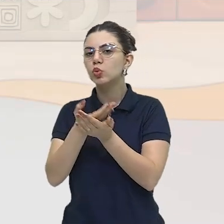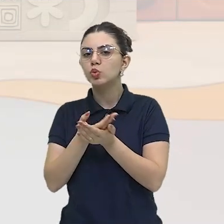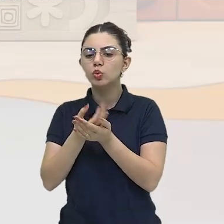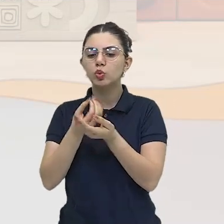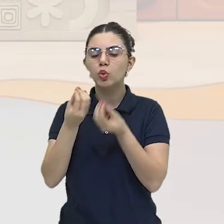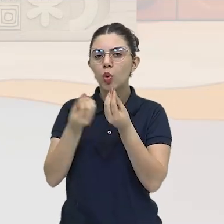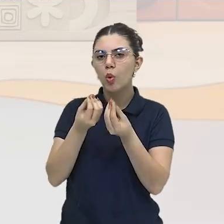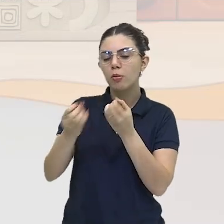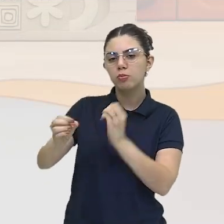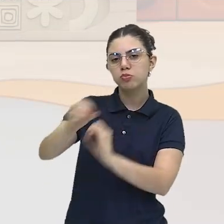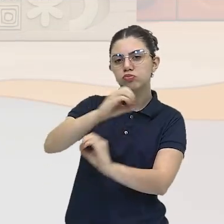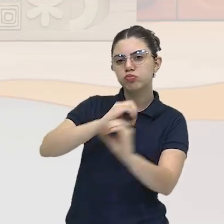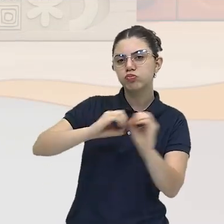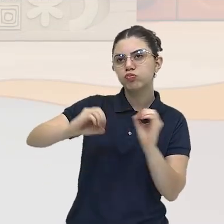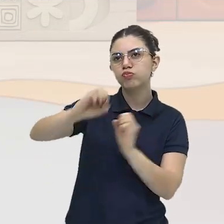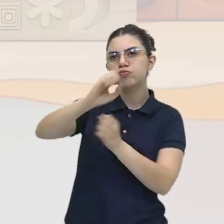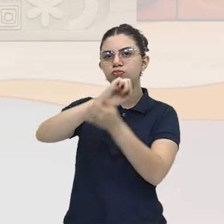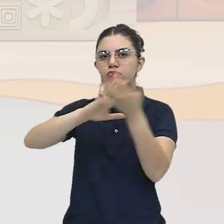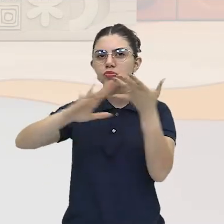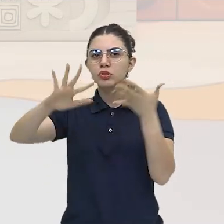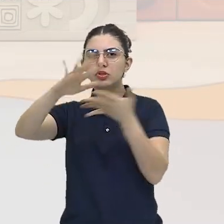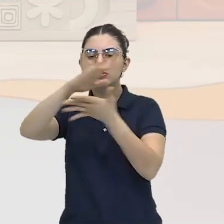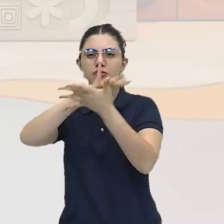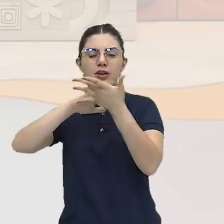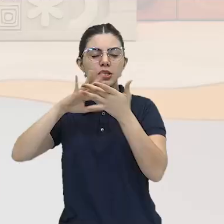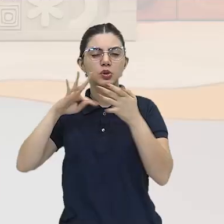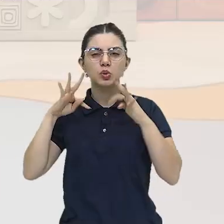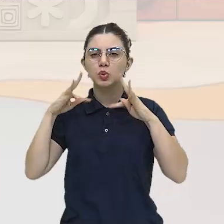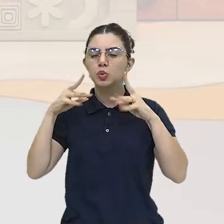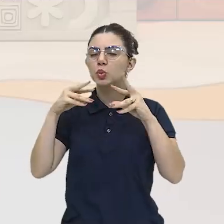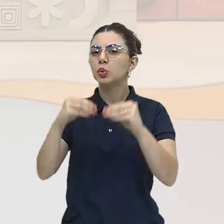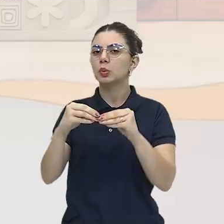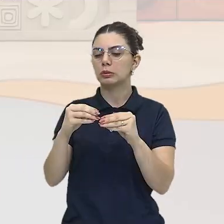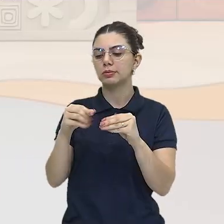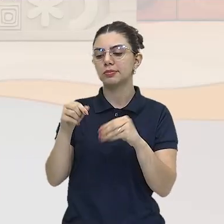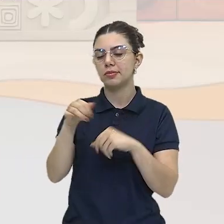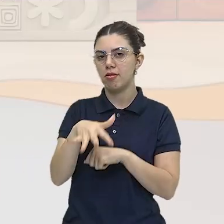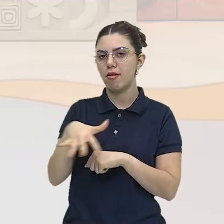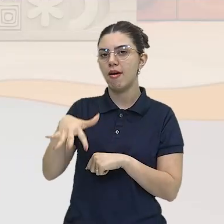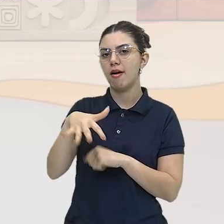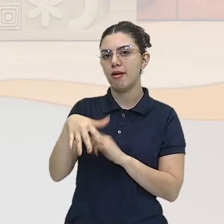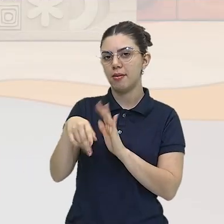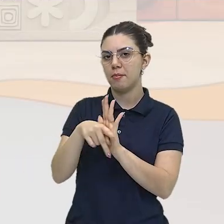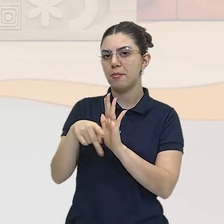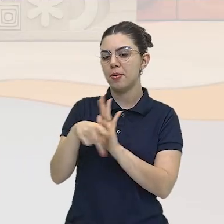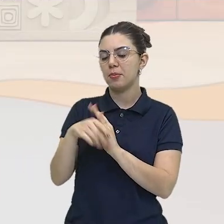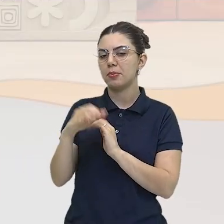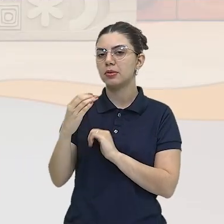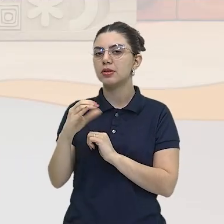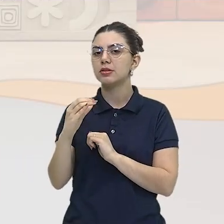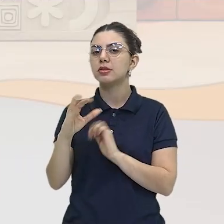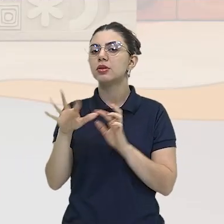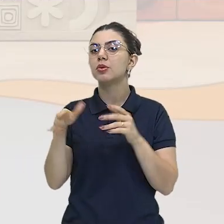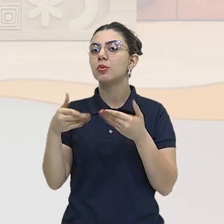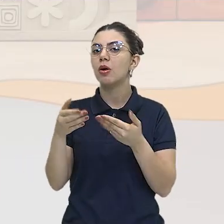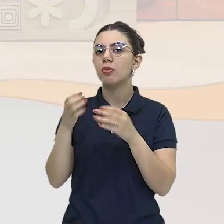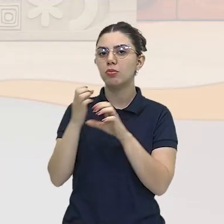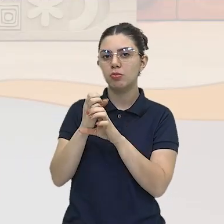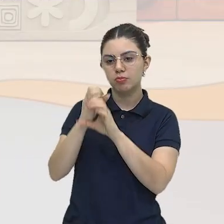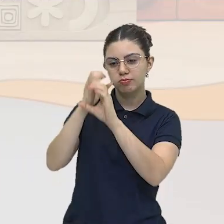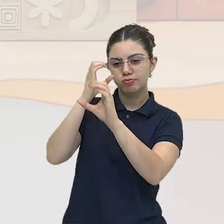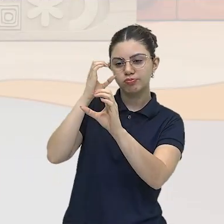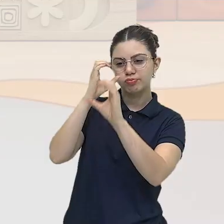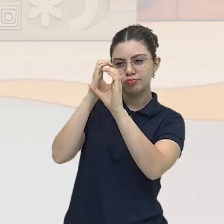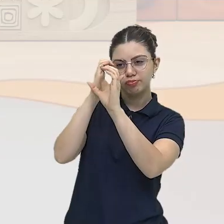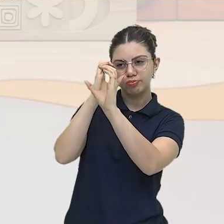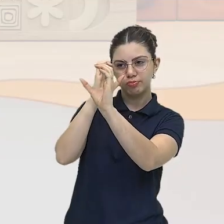corpos celestes, o universo e tudo que há nele. Essa ciência é a astronomia.